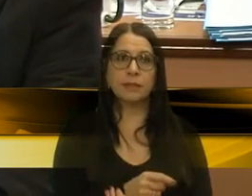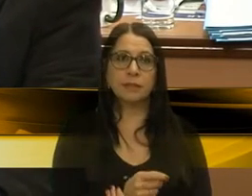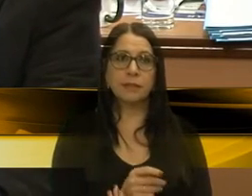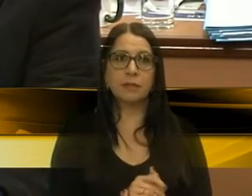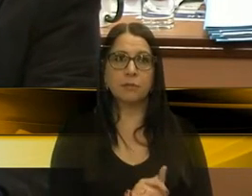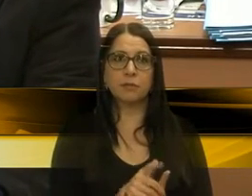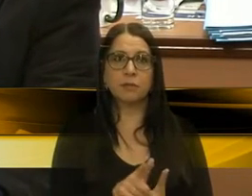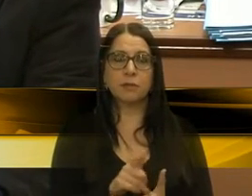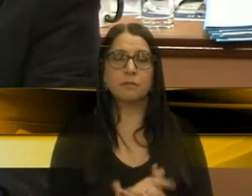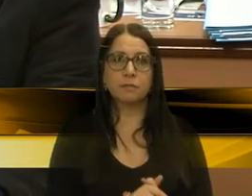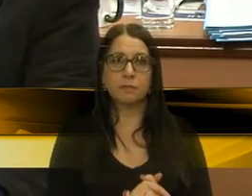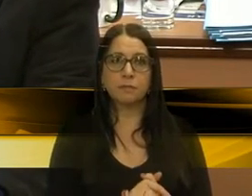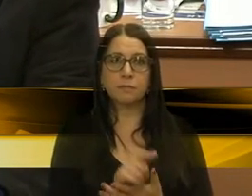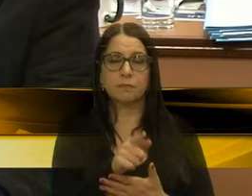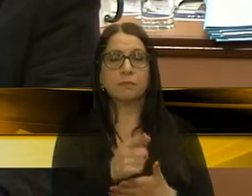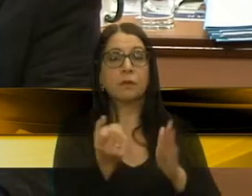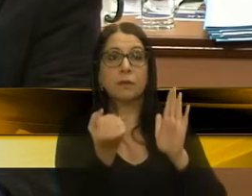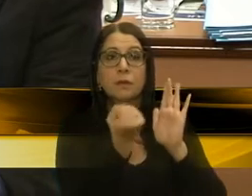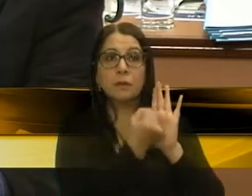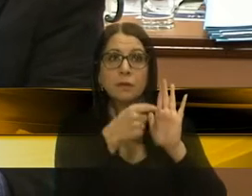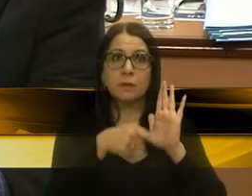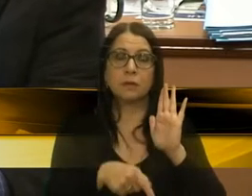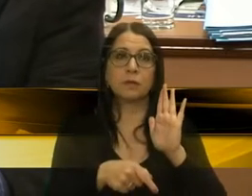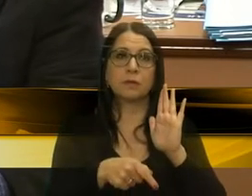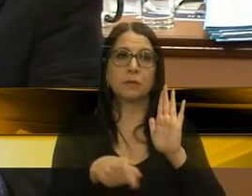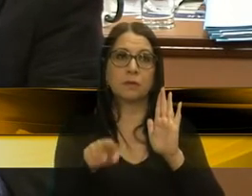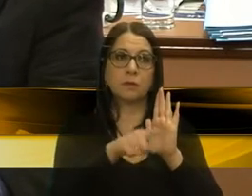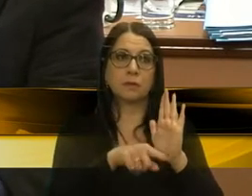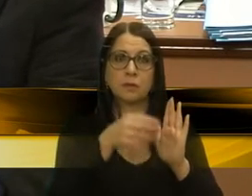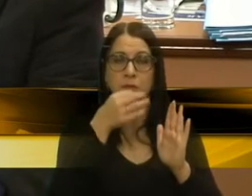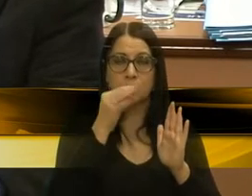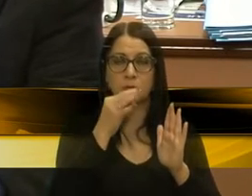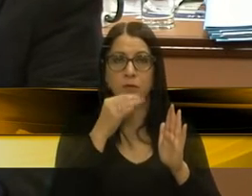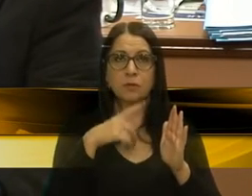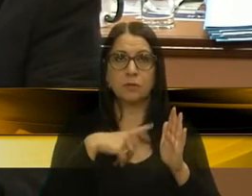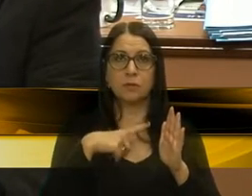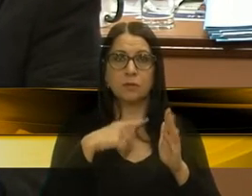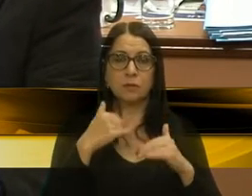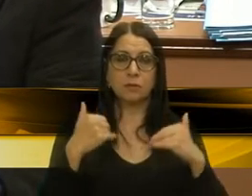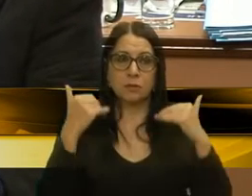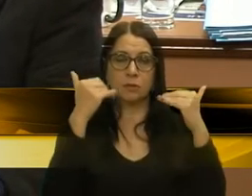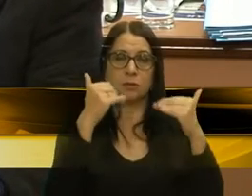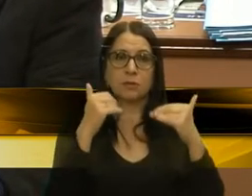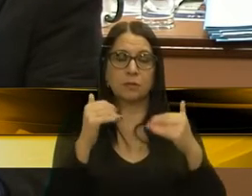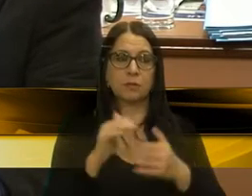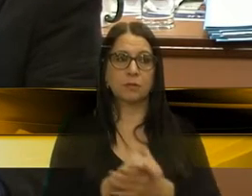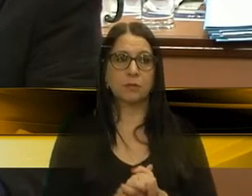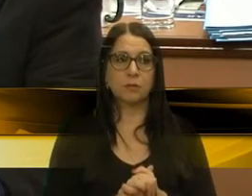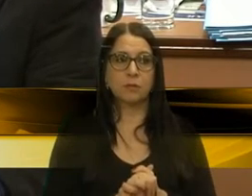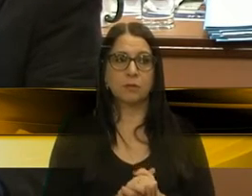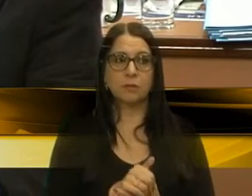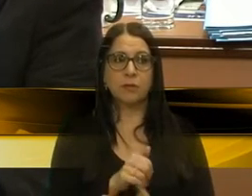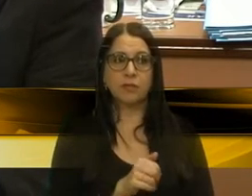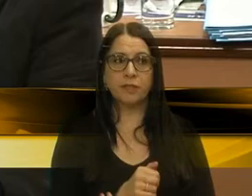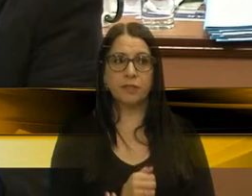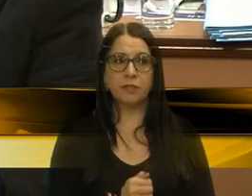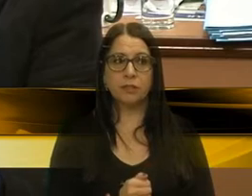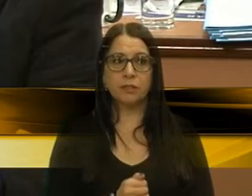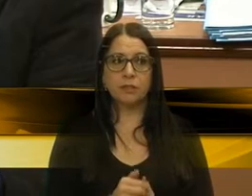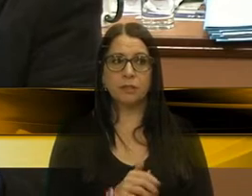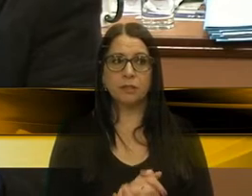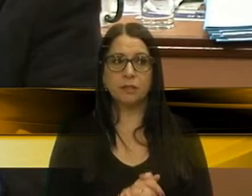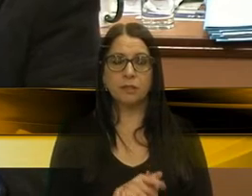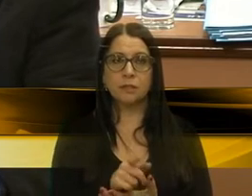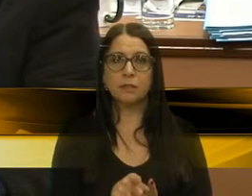Bandeira. Deixa uma marca de que Caxias do Sul está acima de qualquer interesse particular. Foi um